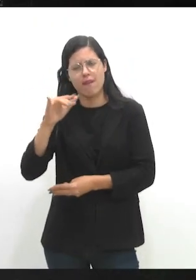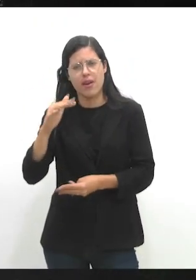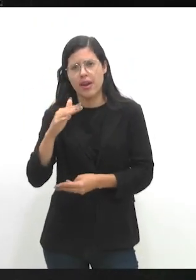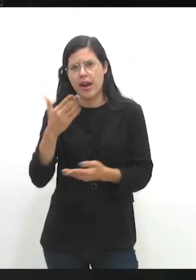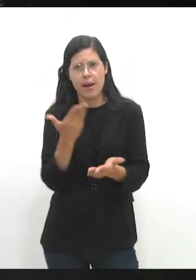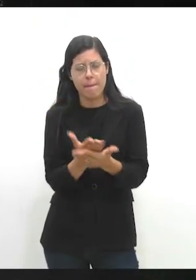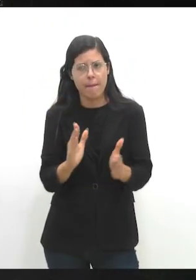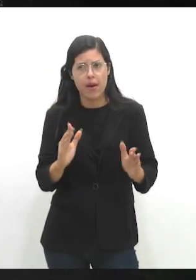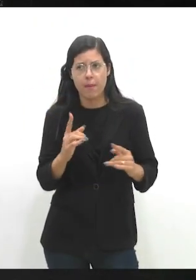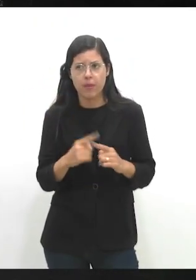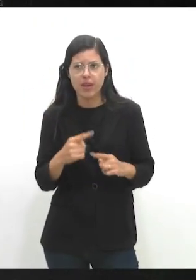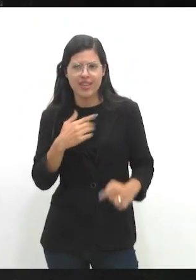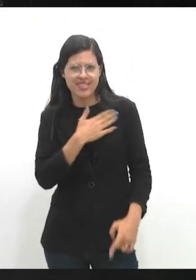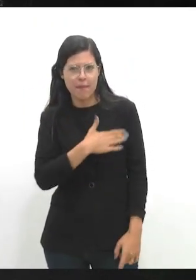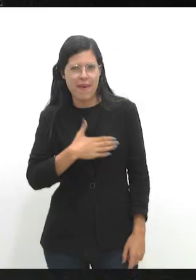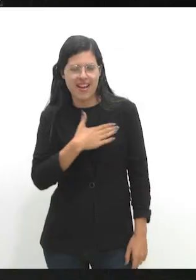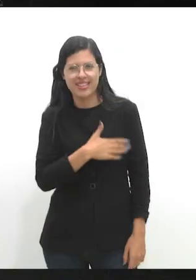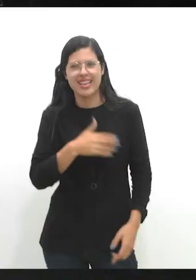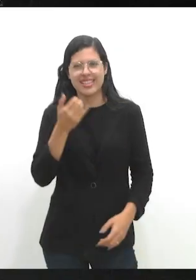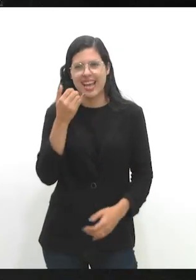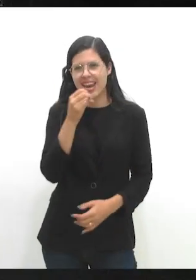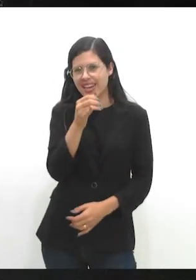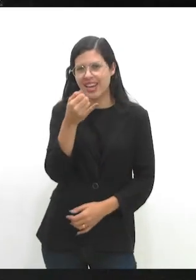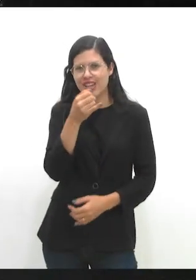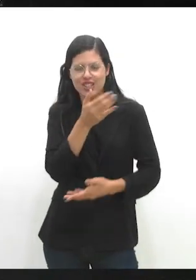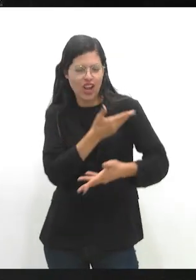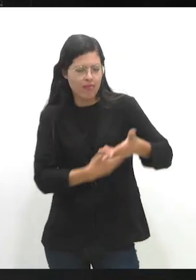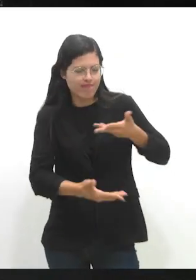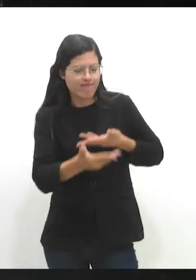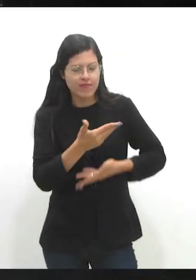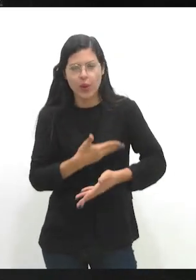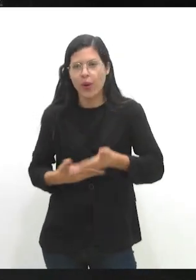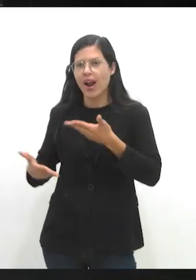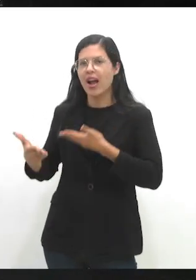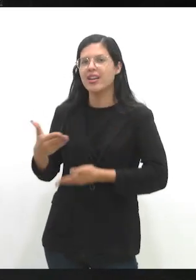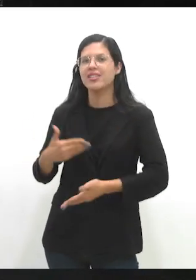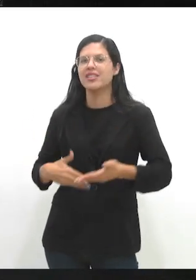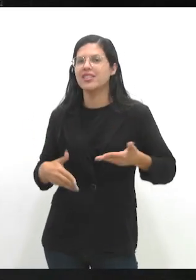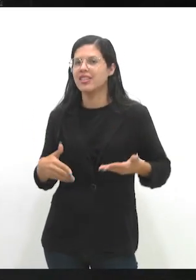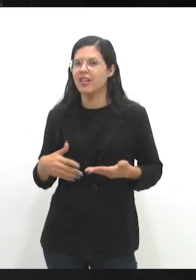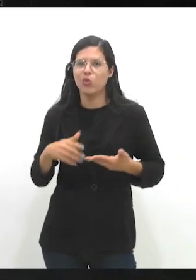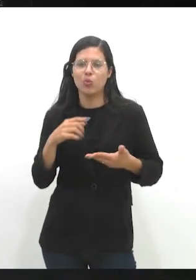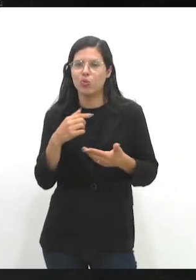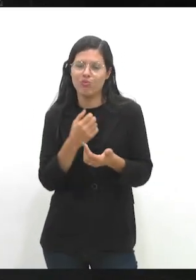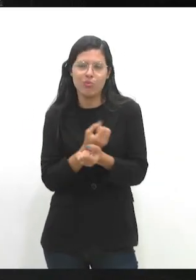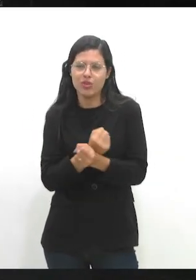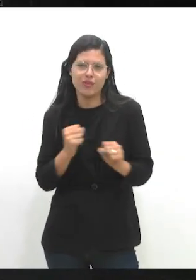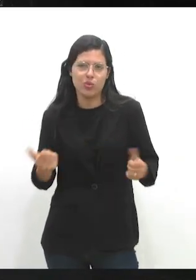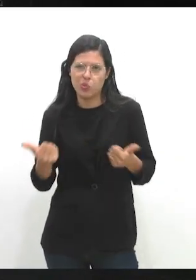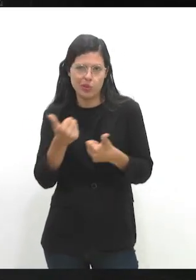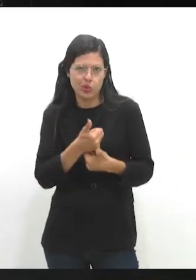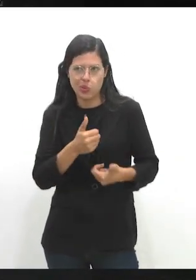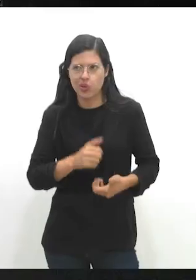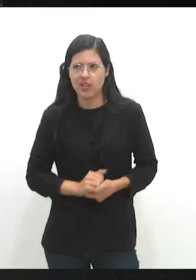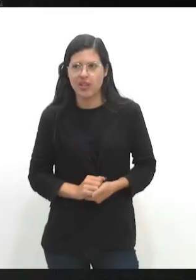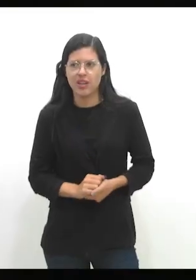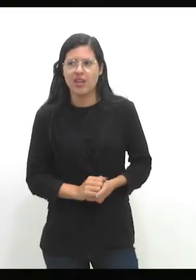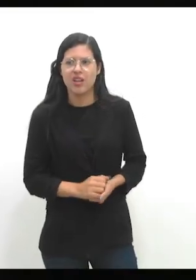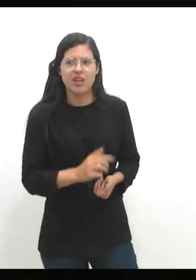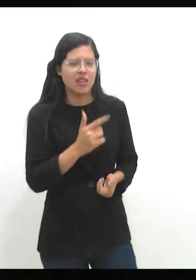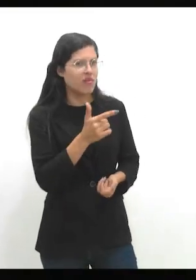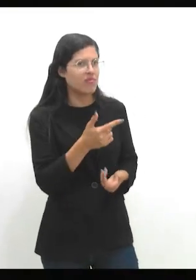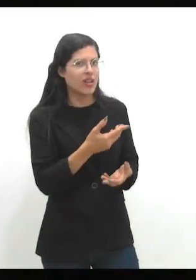porque esse prazer, essa energia trocada palco-plateia, é insubstituível. E isso não existe em nenhuma